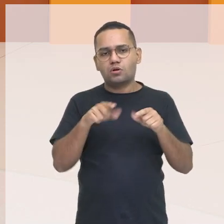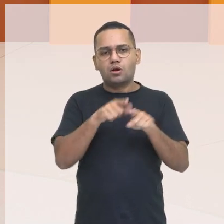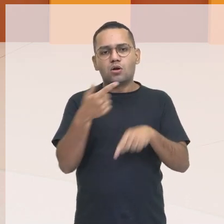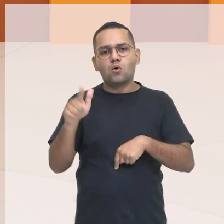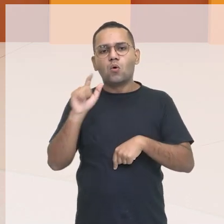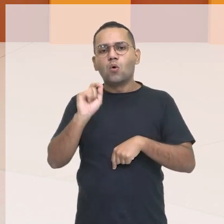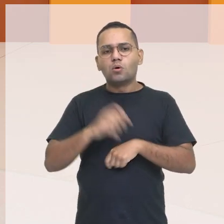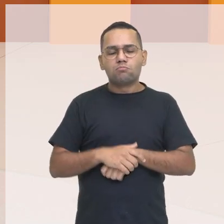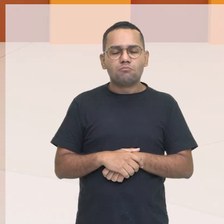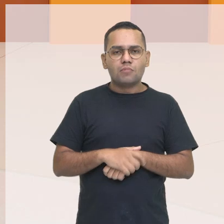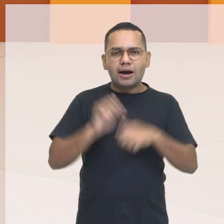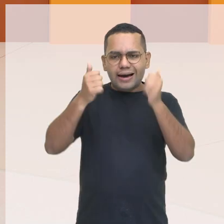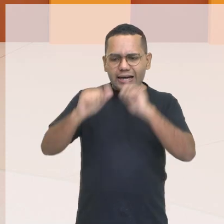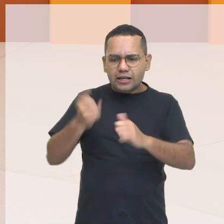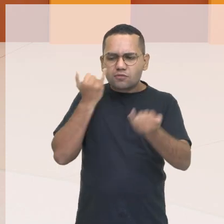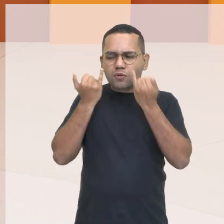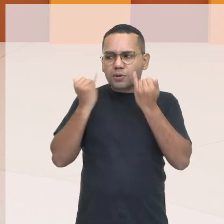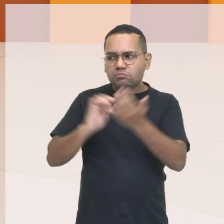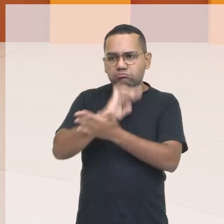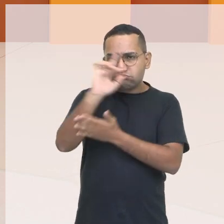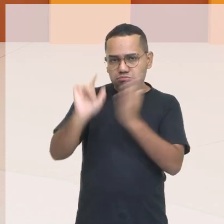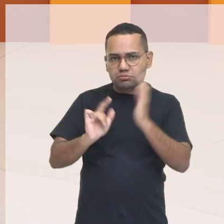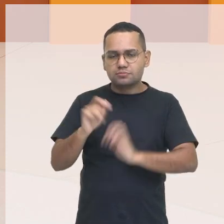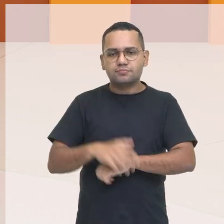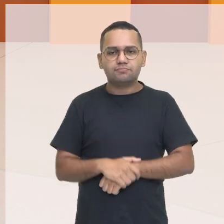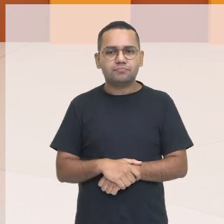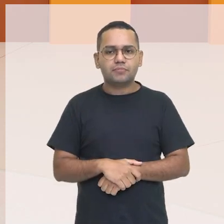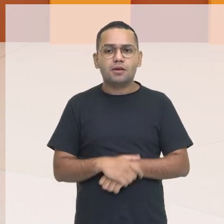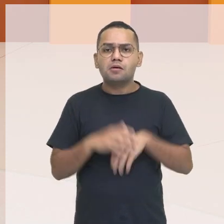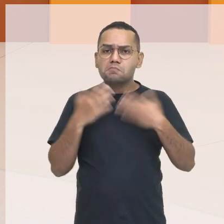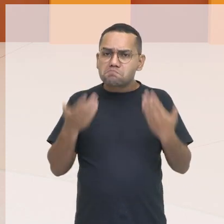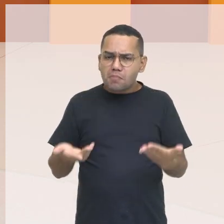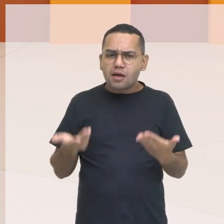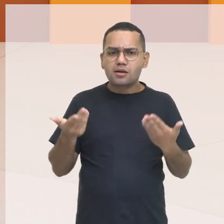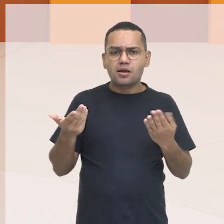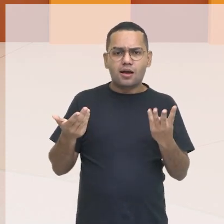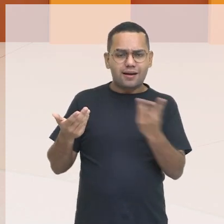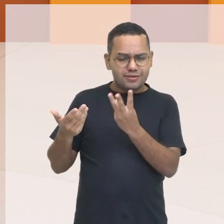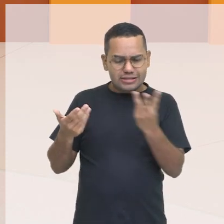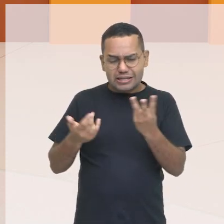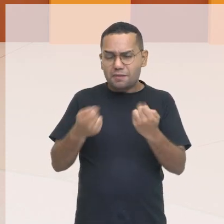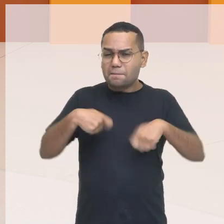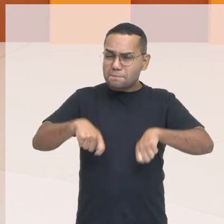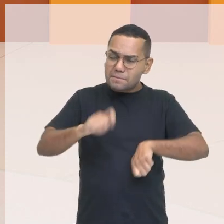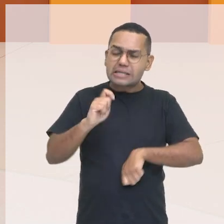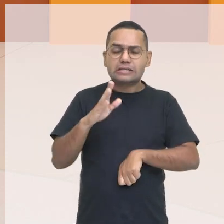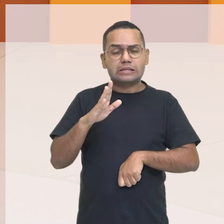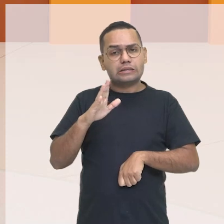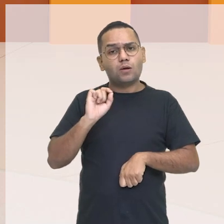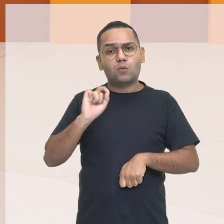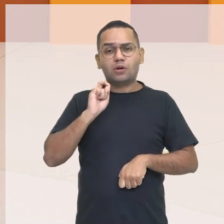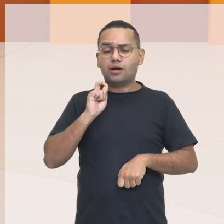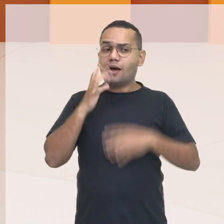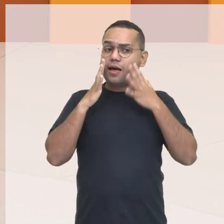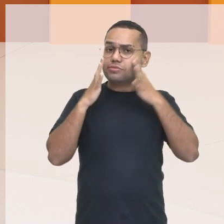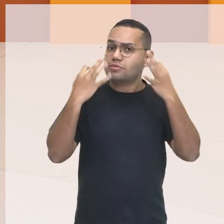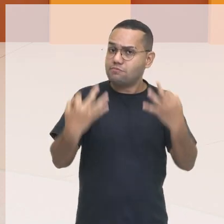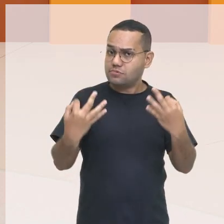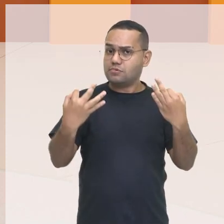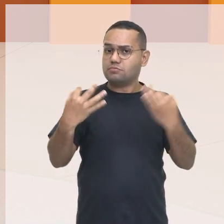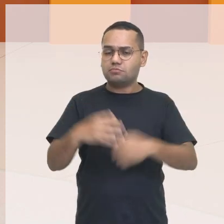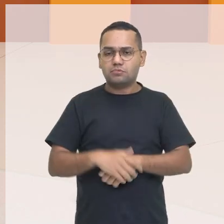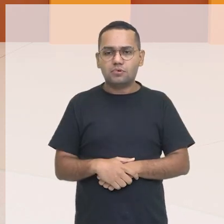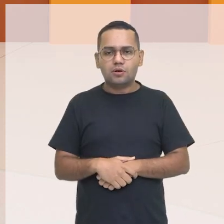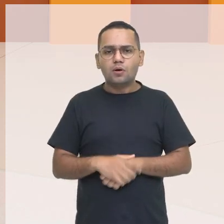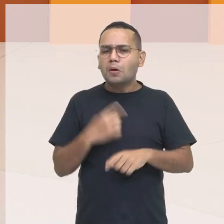análise de grandes volumes de dados. Tudo isso aí tem que ter muito cuidado, porque são máquinas operando, né? Então,